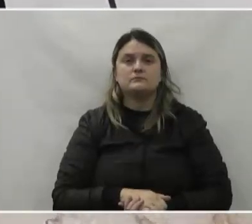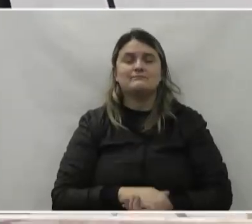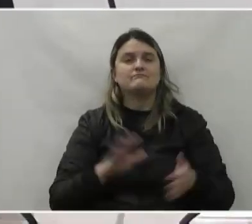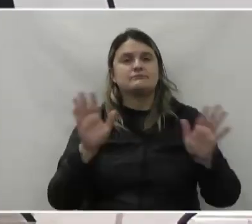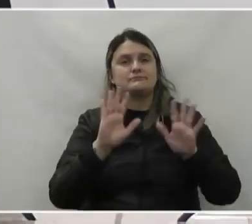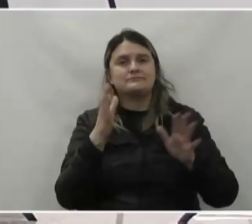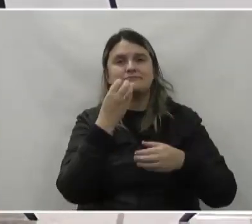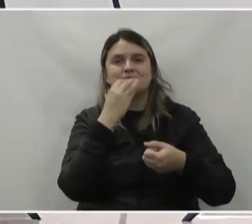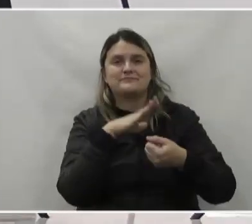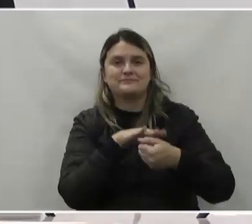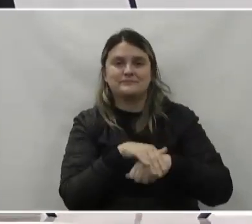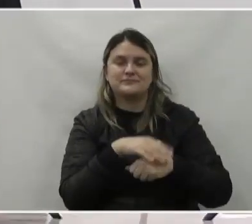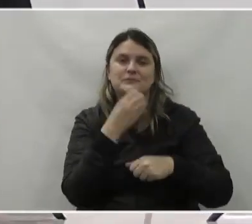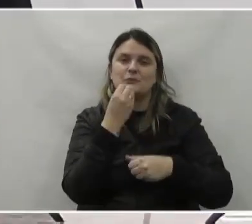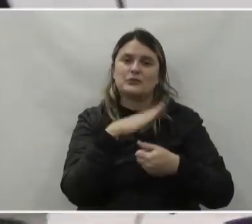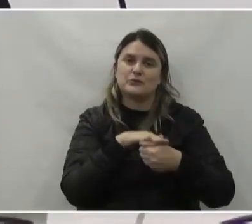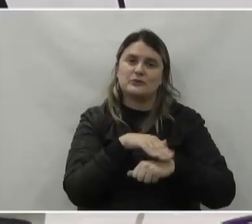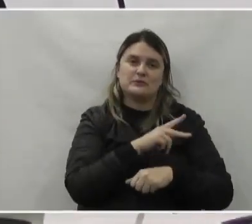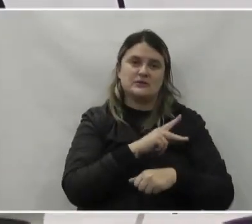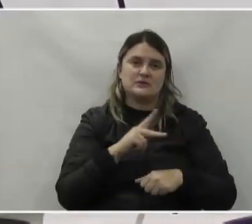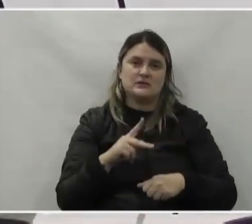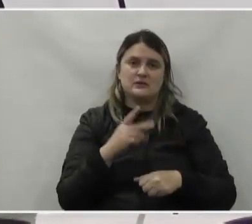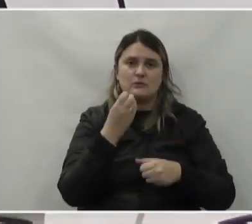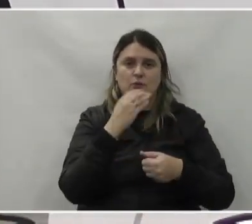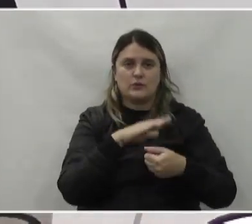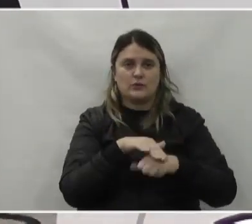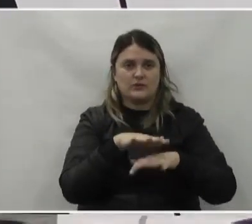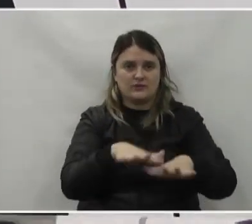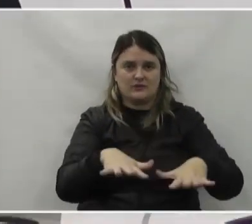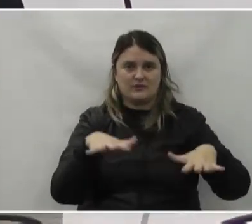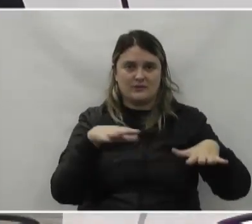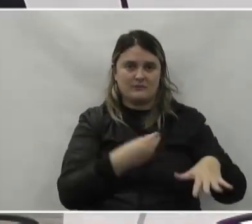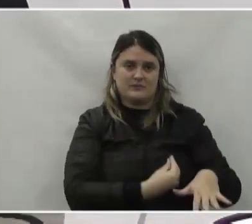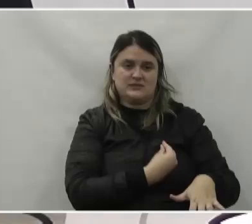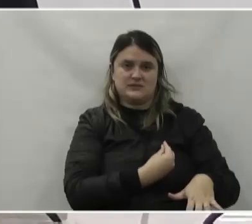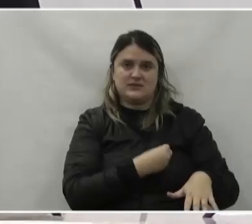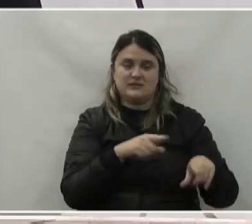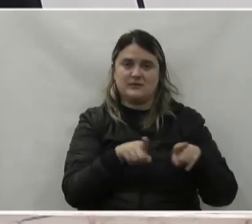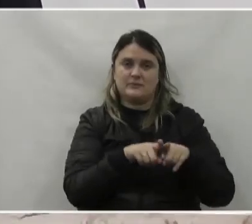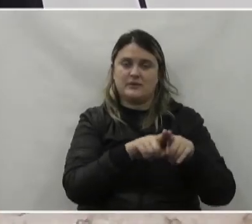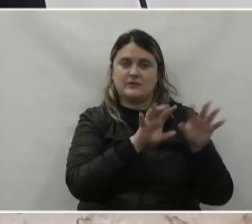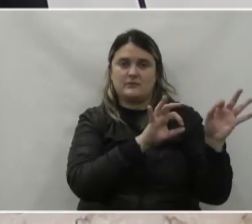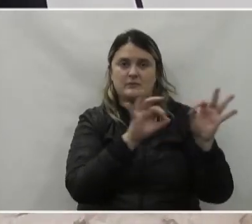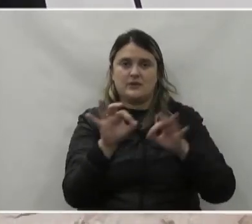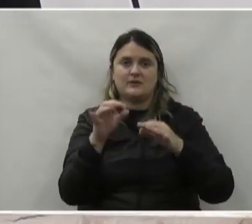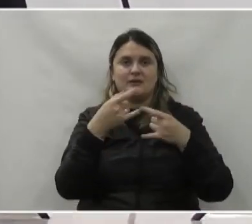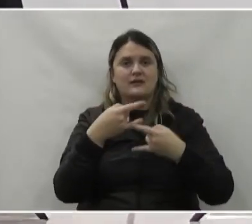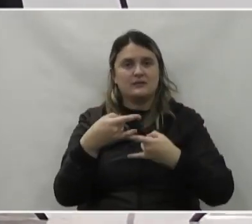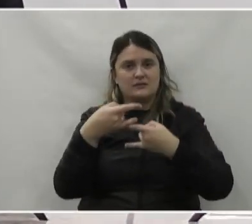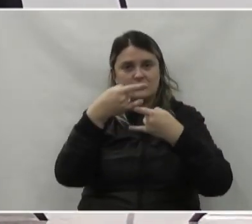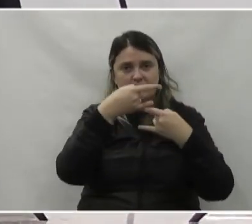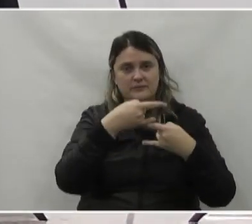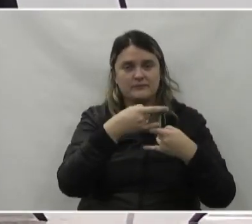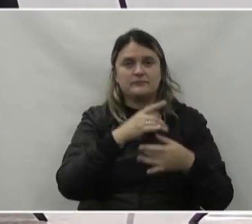Olá, boa noite a todos, boa noite, presidente, o público que nos acompanha via internet.